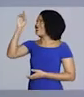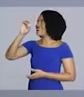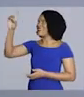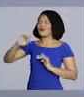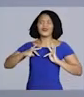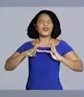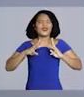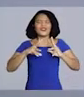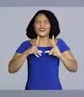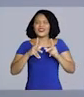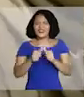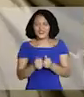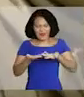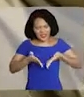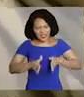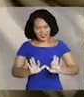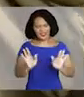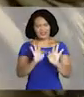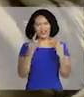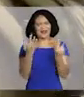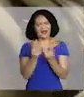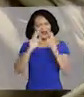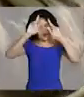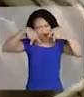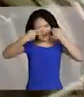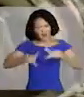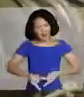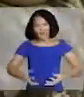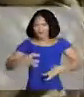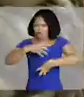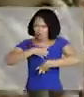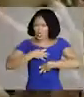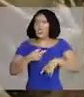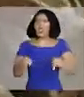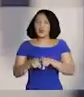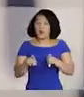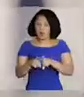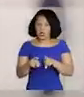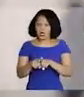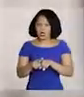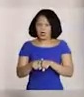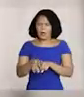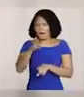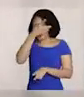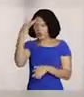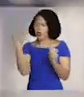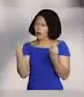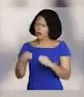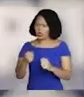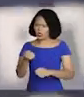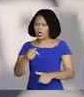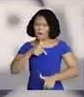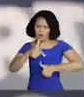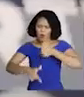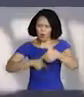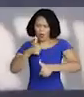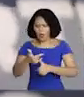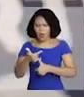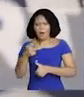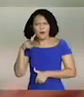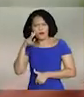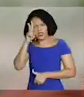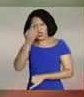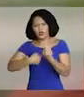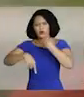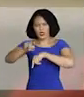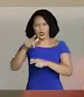Agradeço a Deus por tudo, por ter nascido numa família humilde e sentir na pele o quanto quem vem de baixo precisa batalhar para vencer